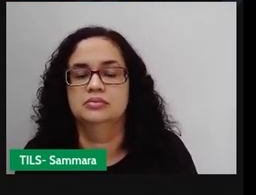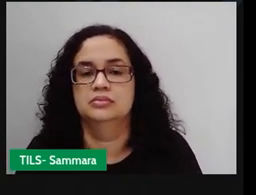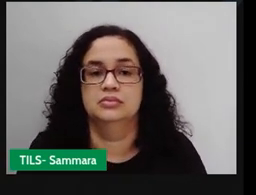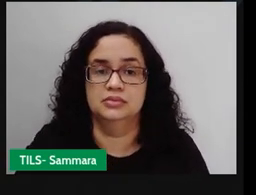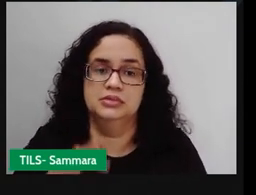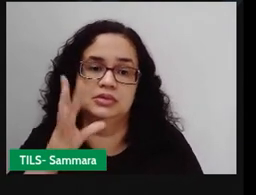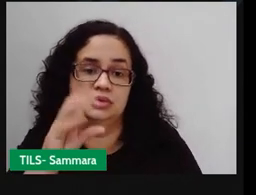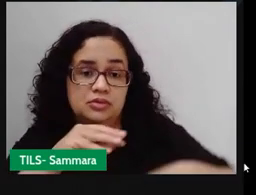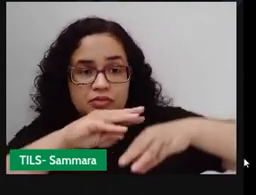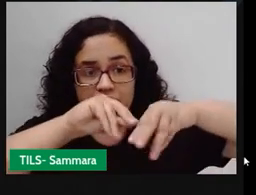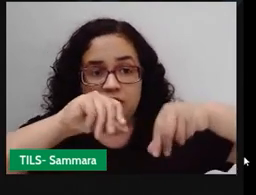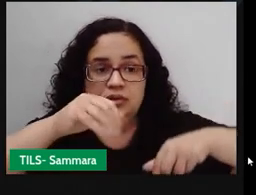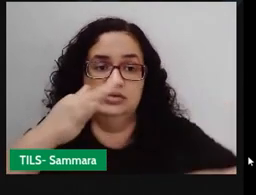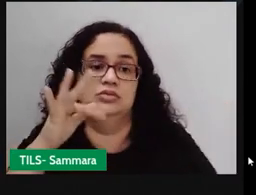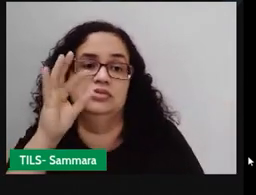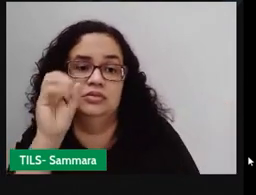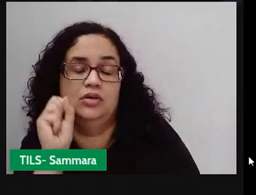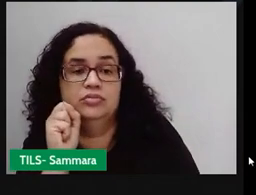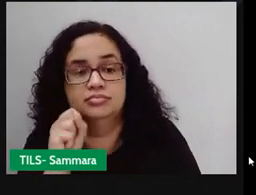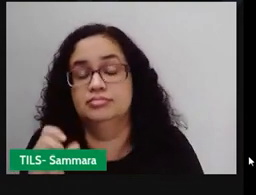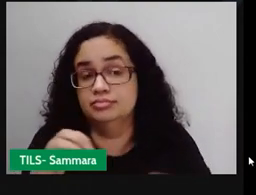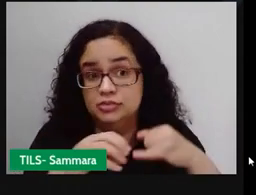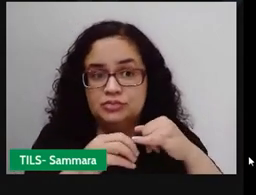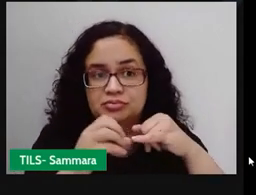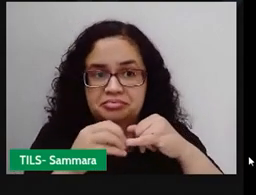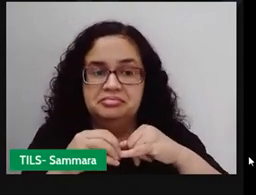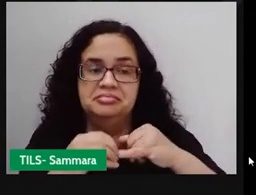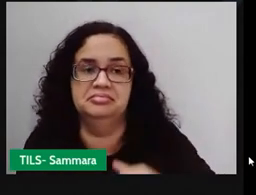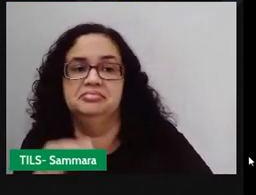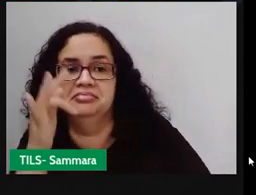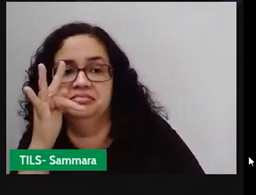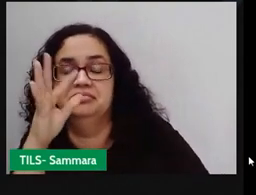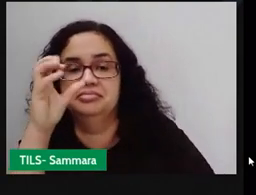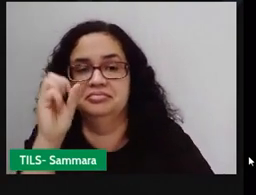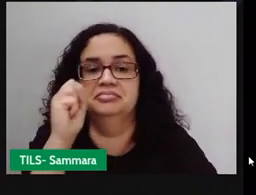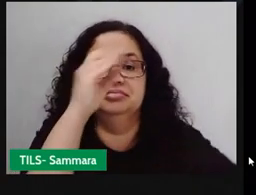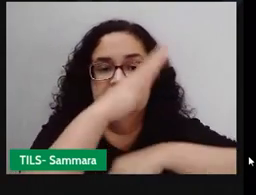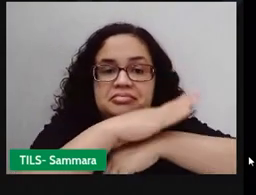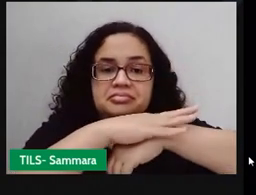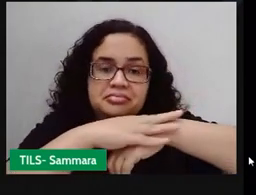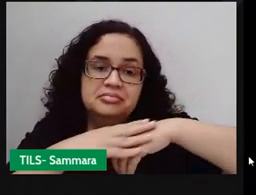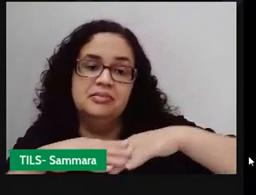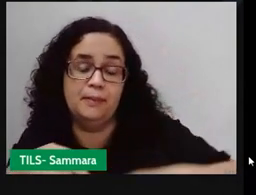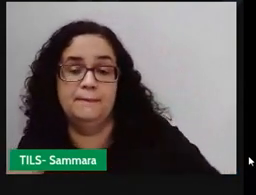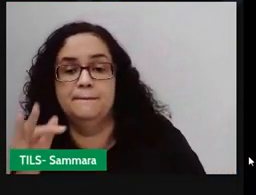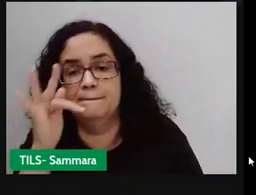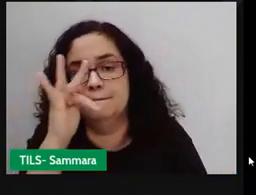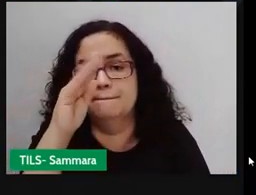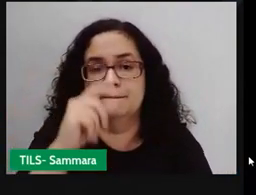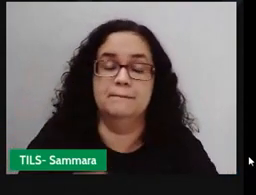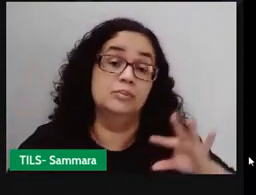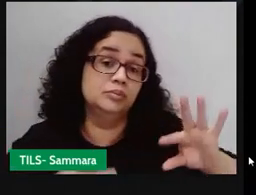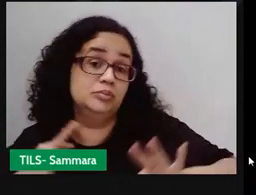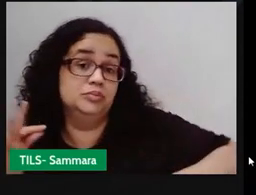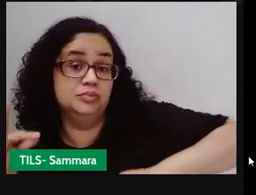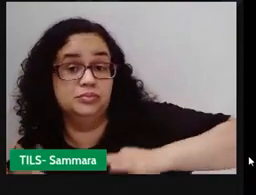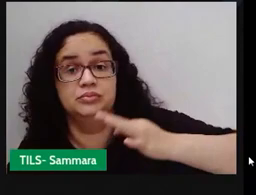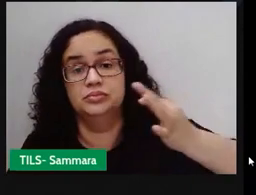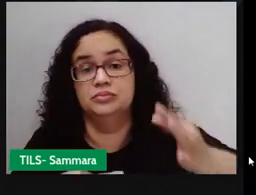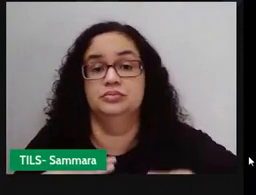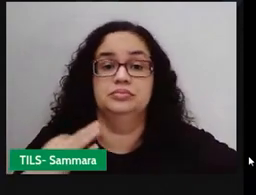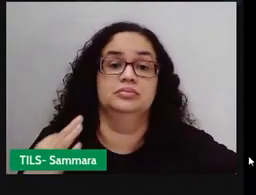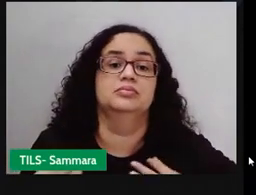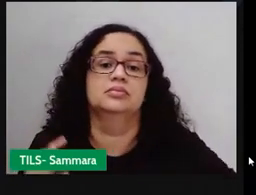Feira de farinha, feira de feijão, feira de carinho, feira de paixão. Olha a